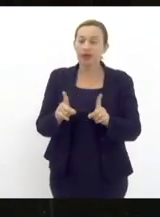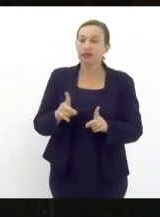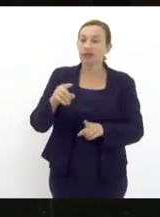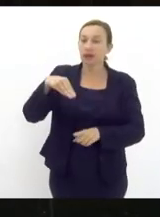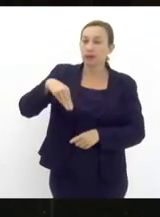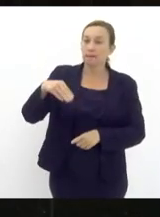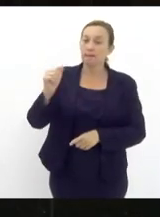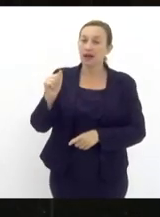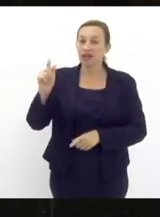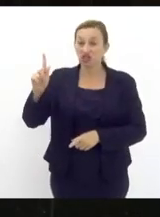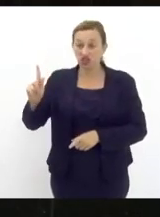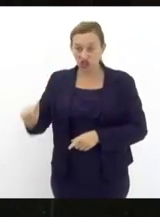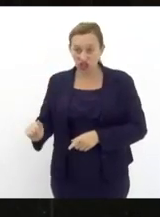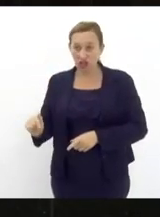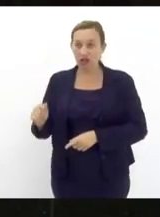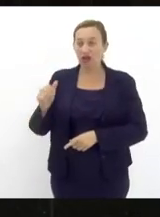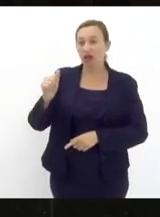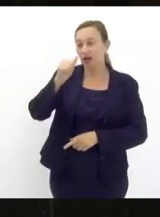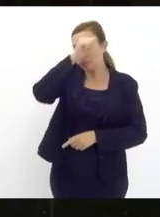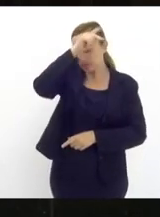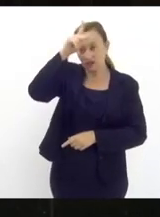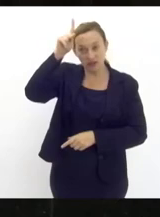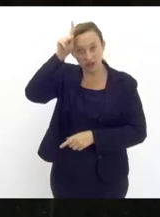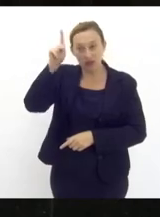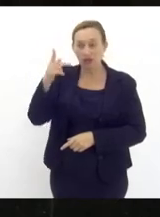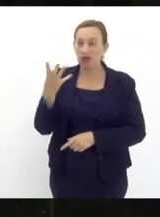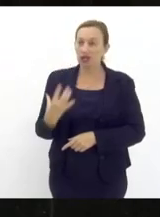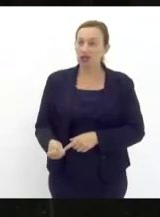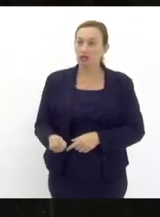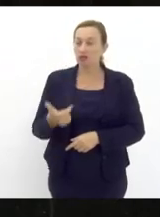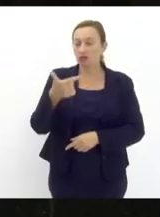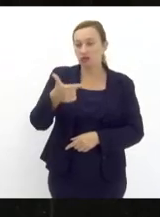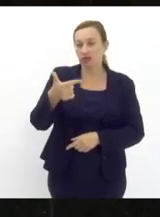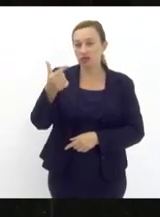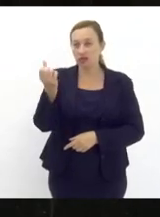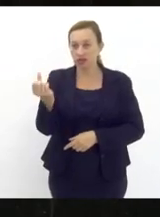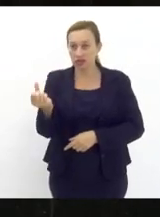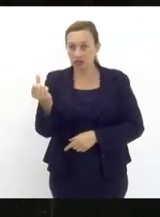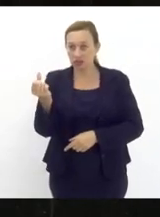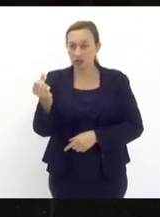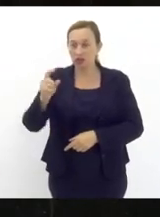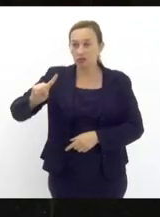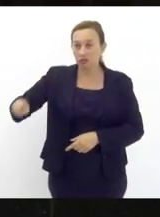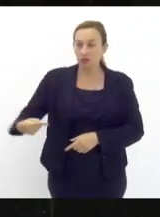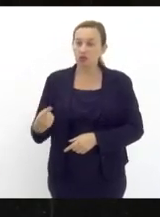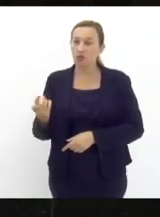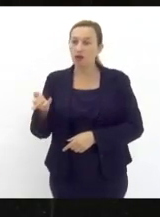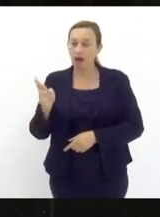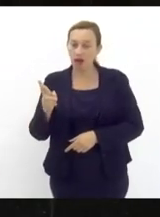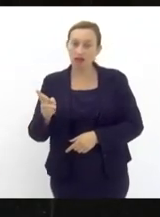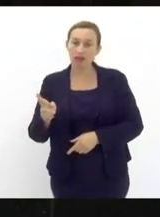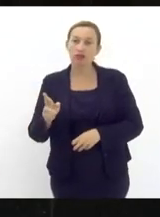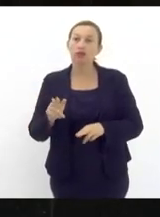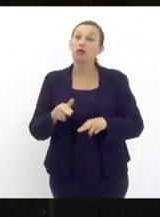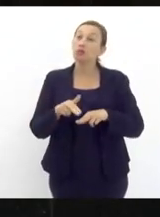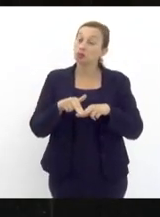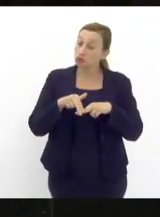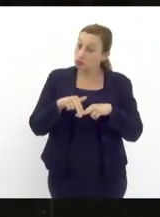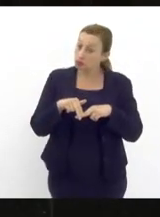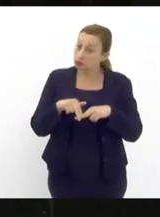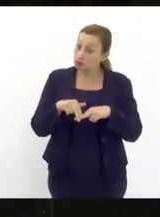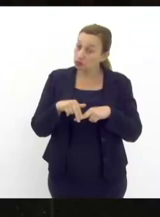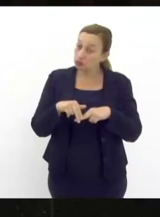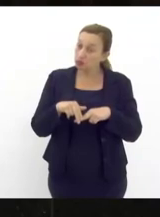em março a prefeitura recebeu apenas 26 mil reais por conta disso